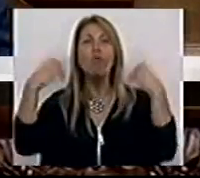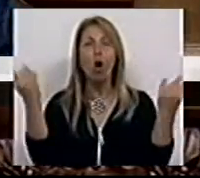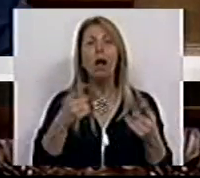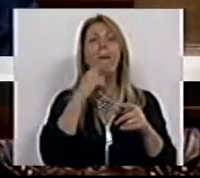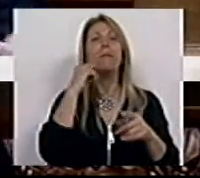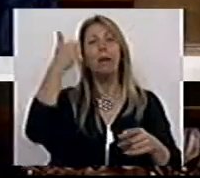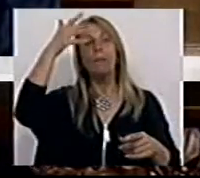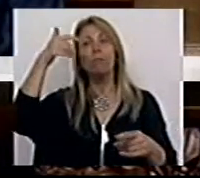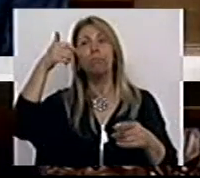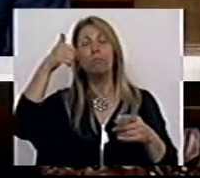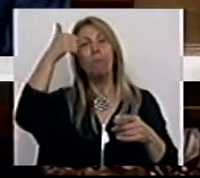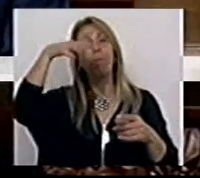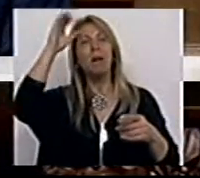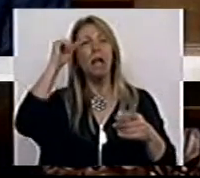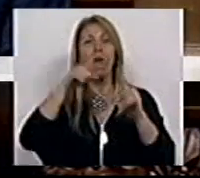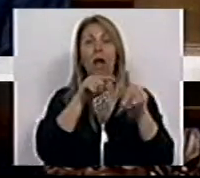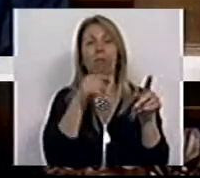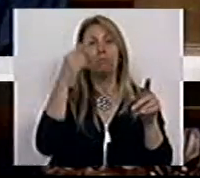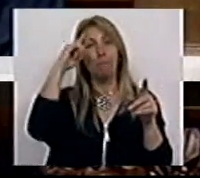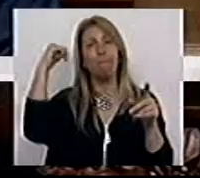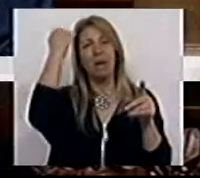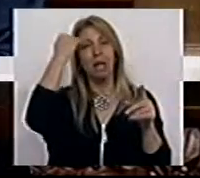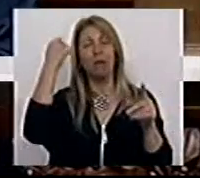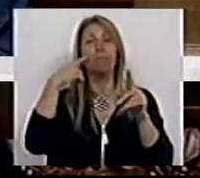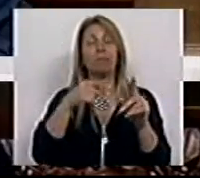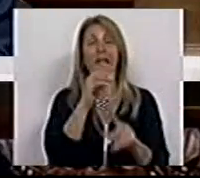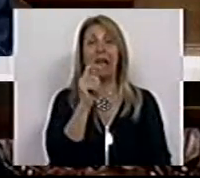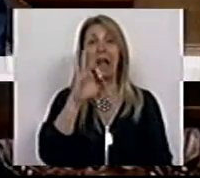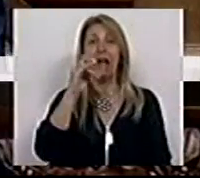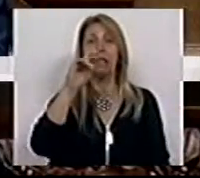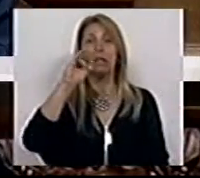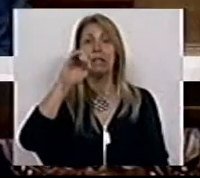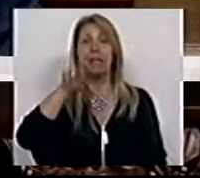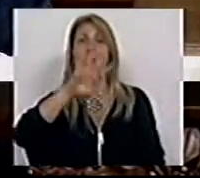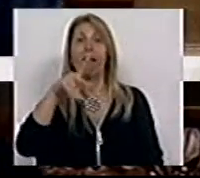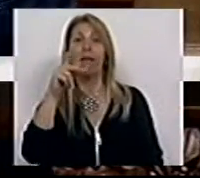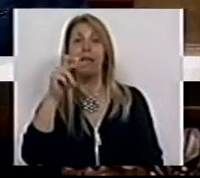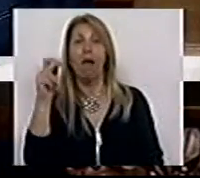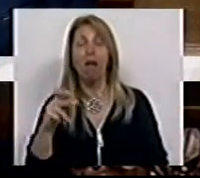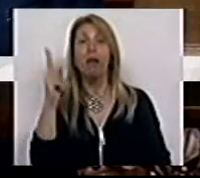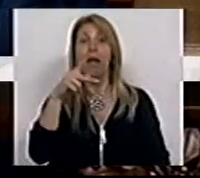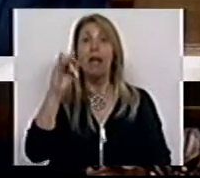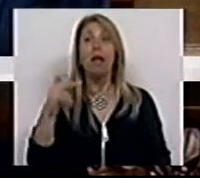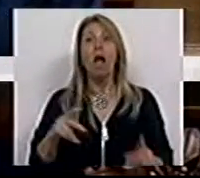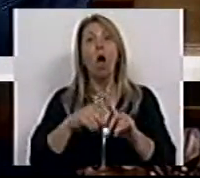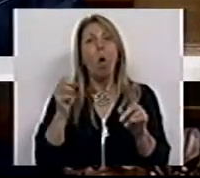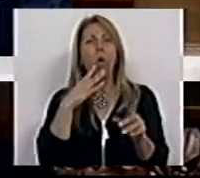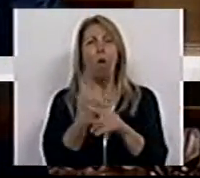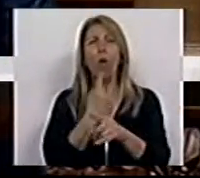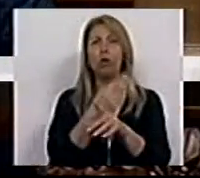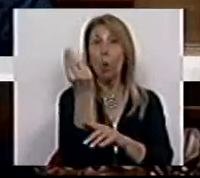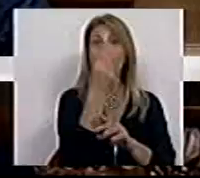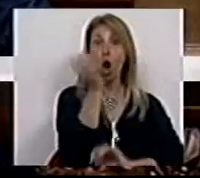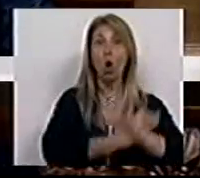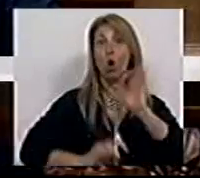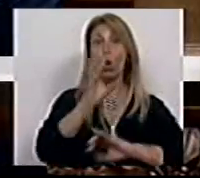Helsinki a Roma ou a Portugal, para os limites da austeridade como dogma oficial da União Europeia. O